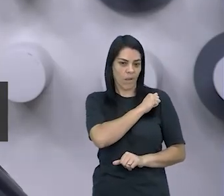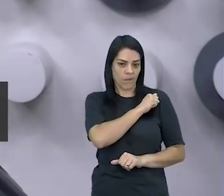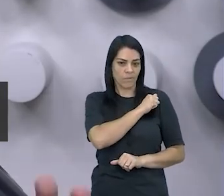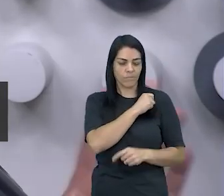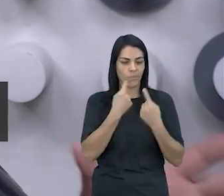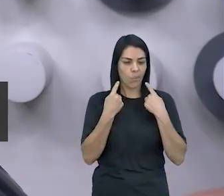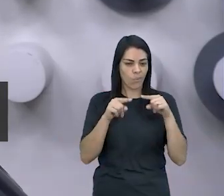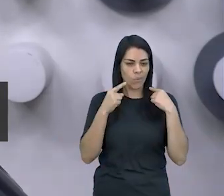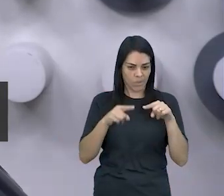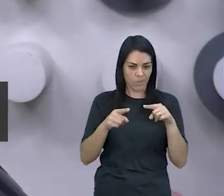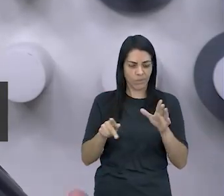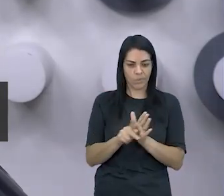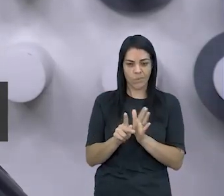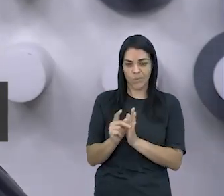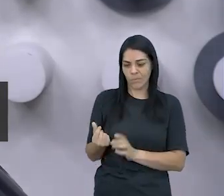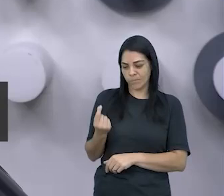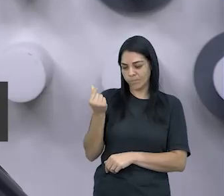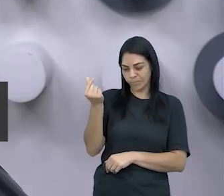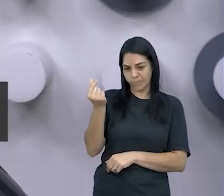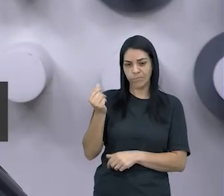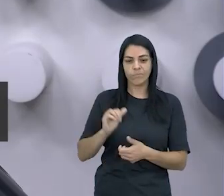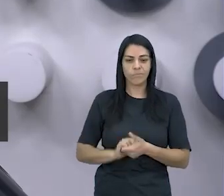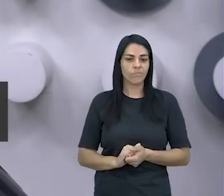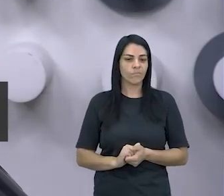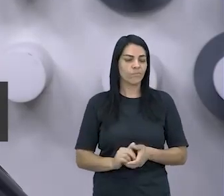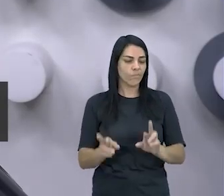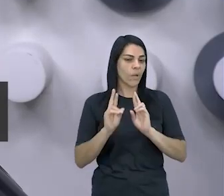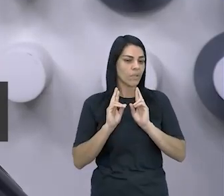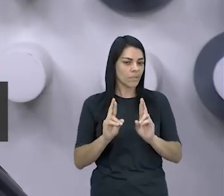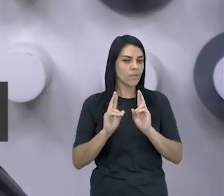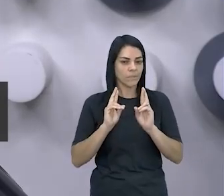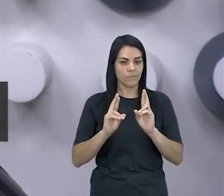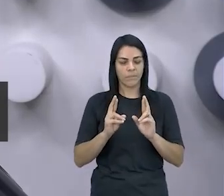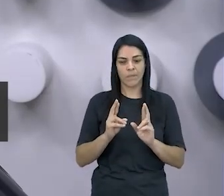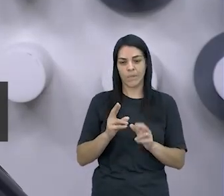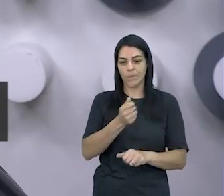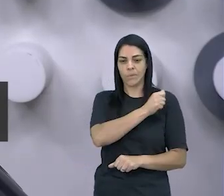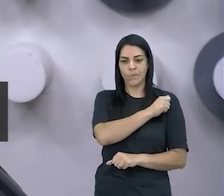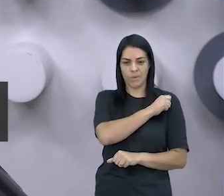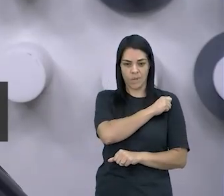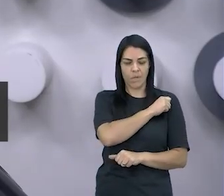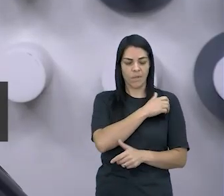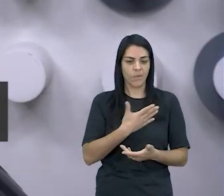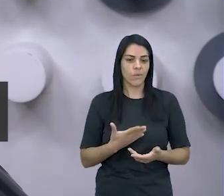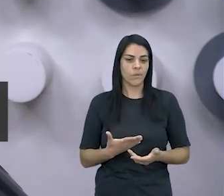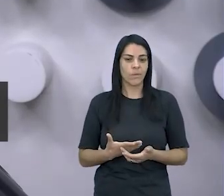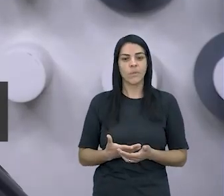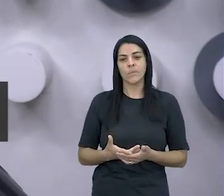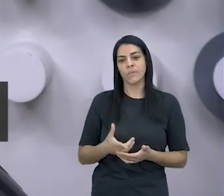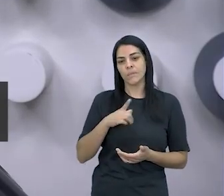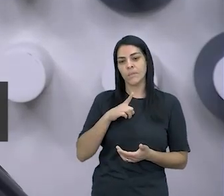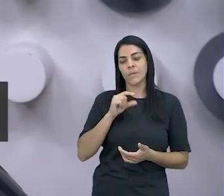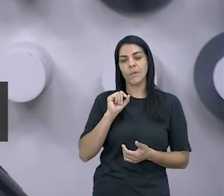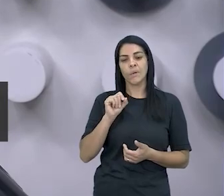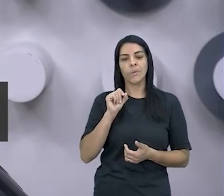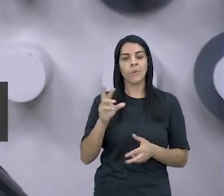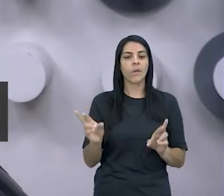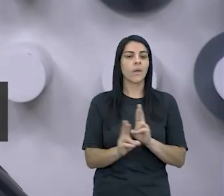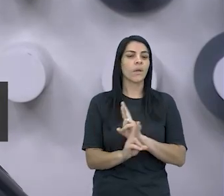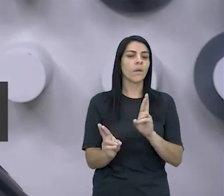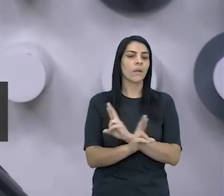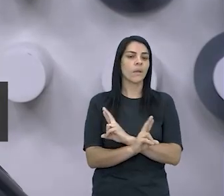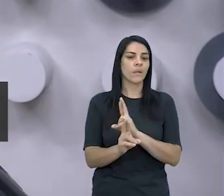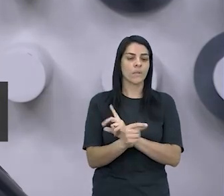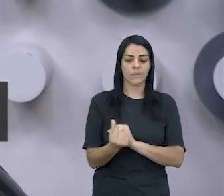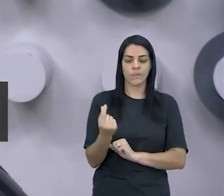né? Então, a gente está tratando de educação financeira. E eu espero, né, que esse aluno, uma hora ou outra, ele tenha uma criticidade em relação